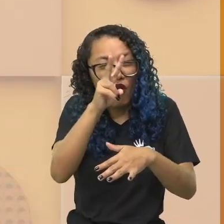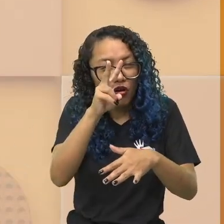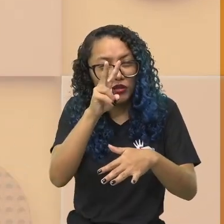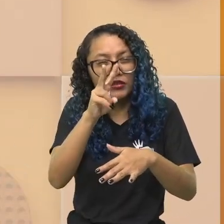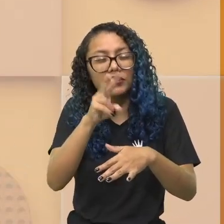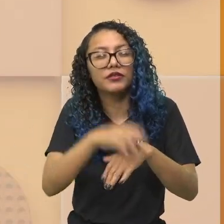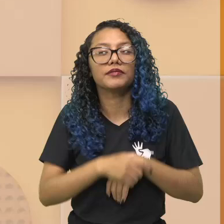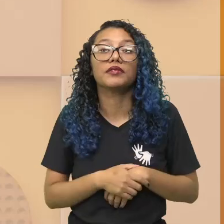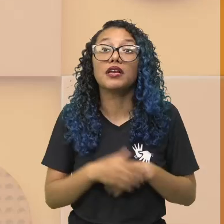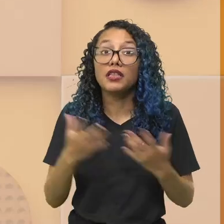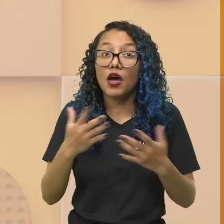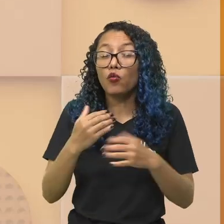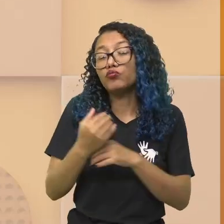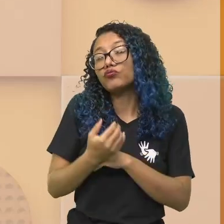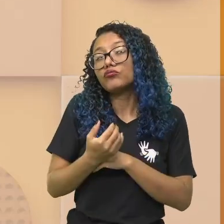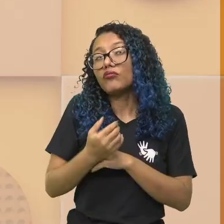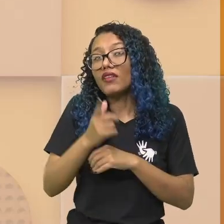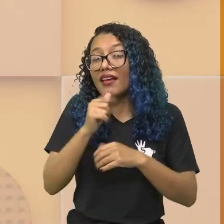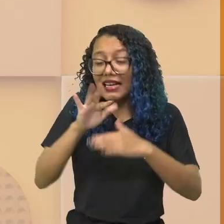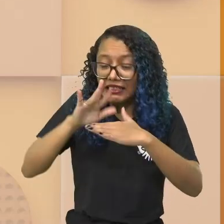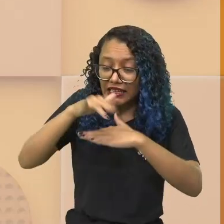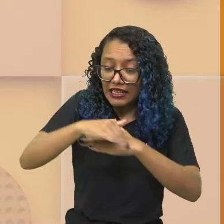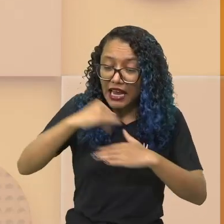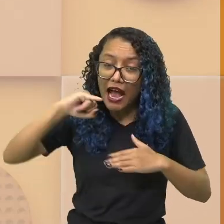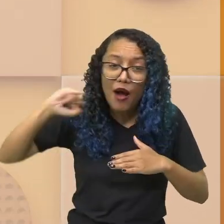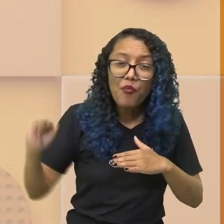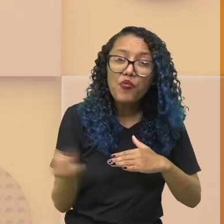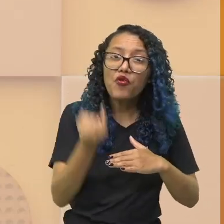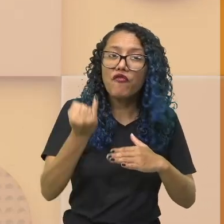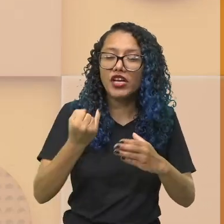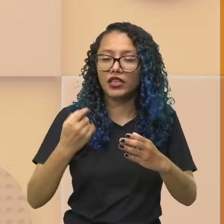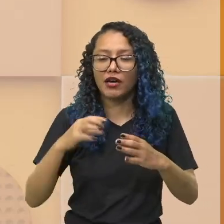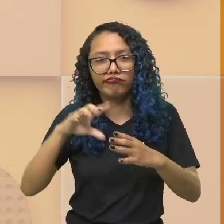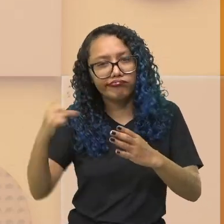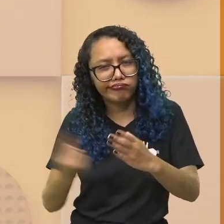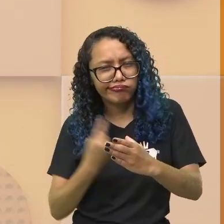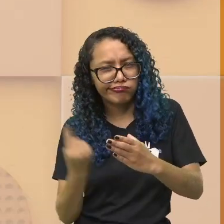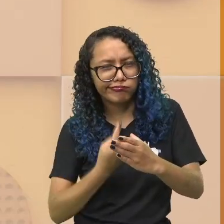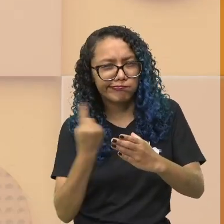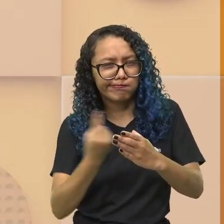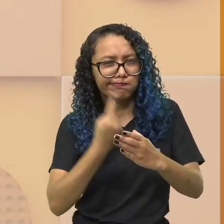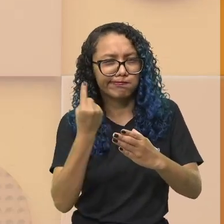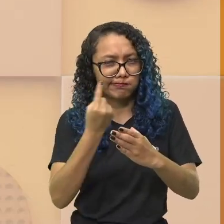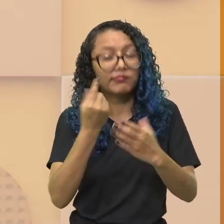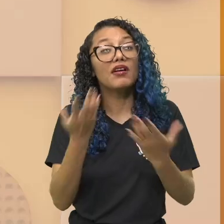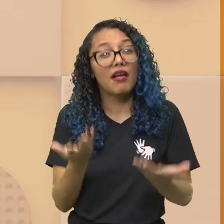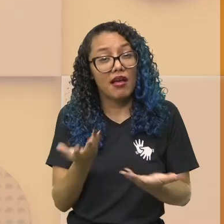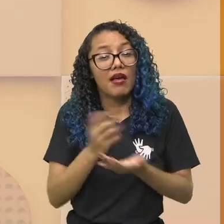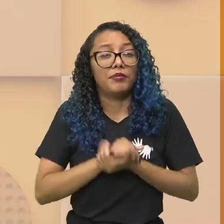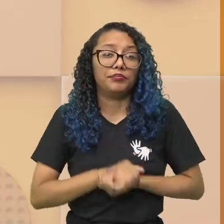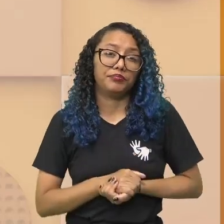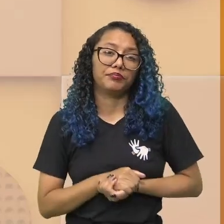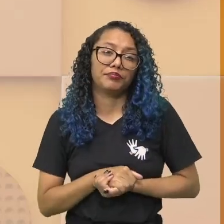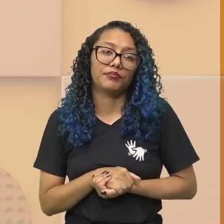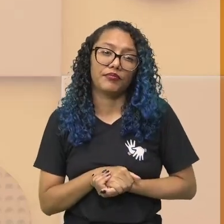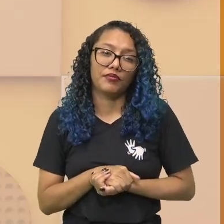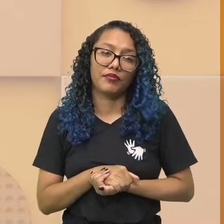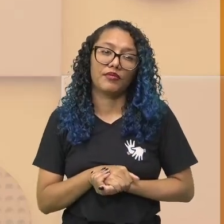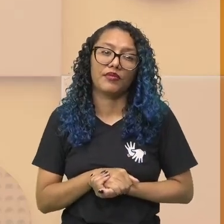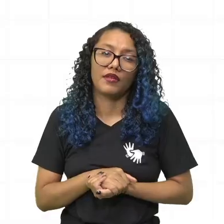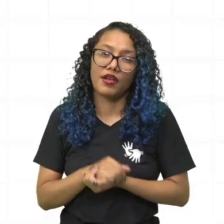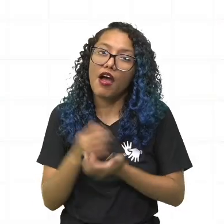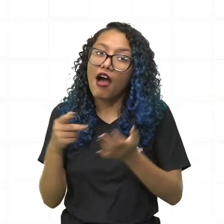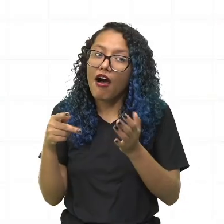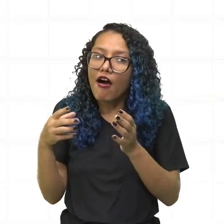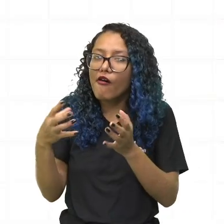captar essa força da água, fazer girar e transformar em energia elétrica. É assim que funciona uma hidrelétrica, né? Algumas hidrelétricas